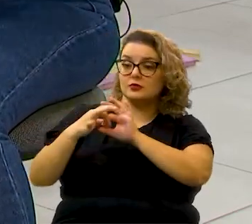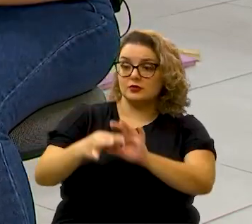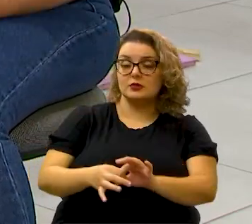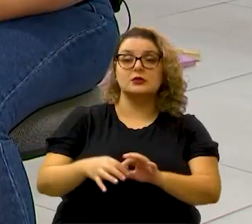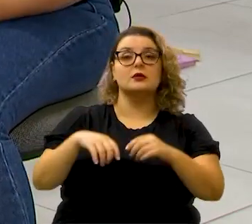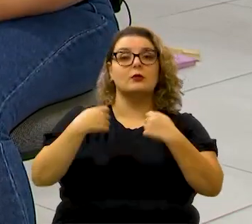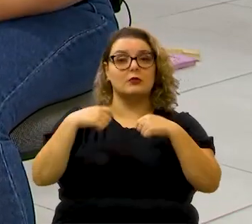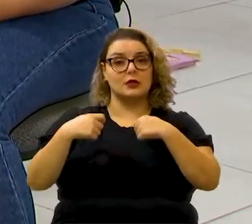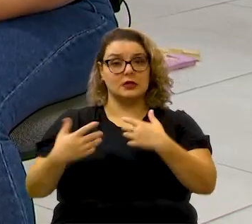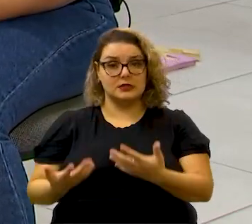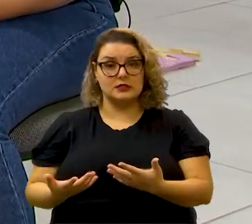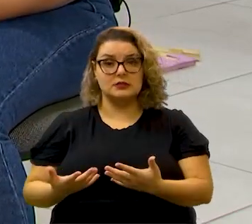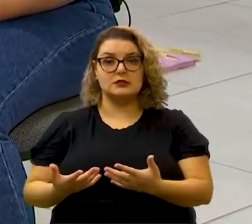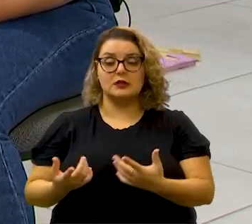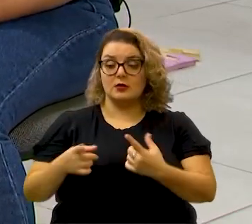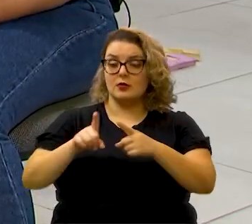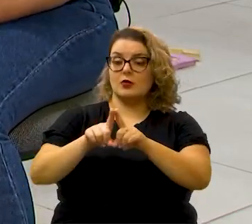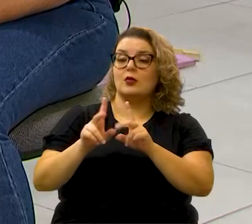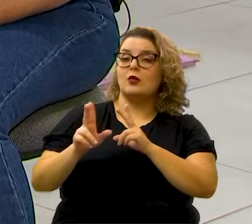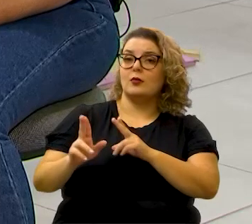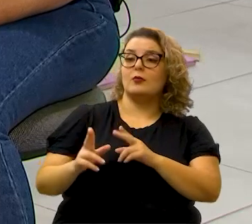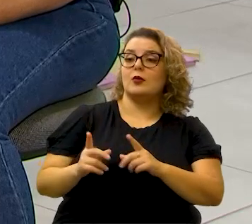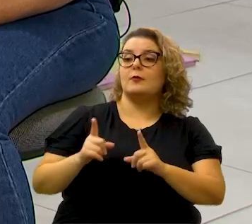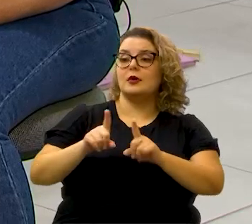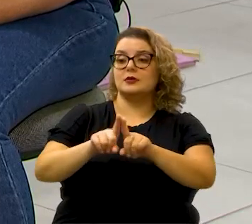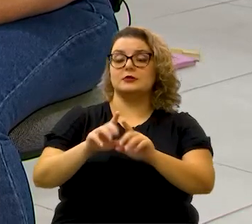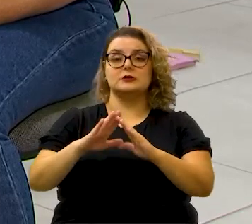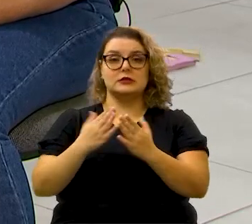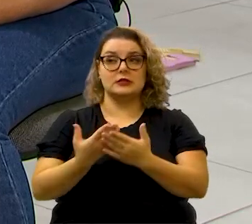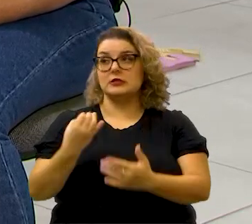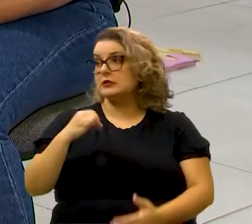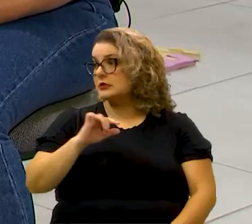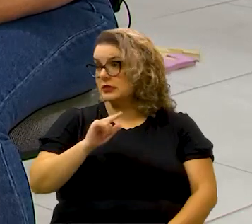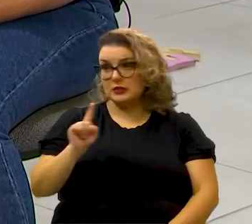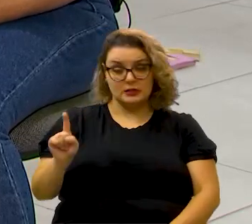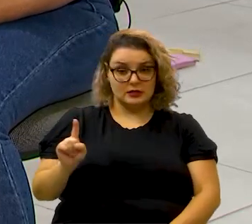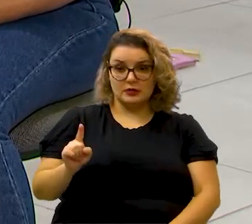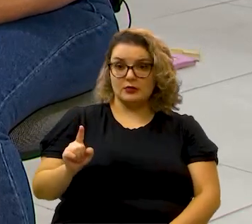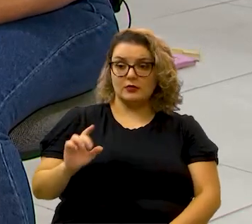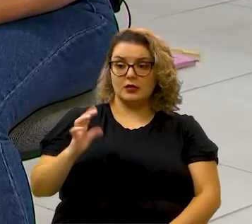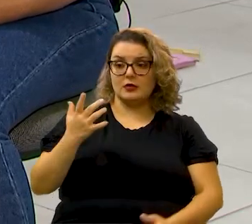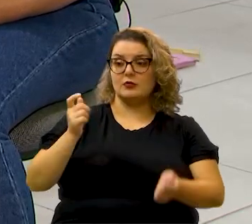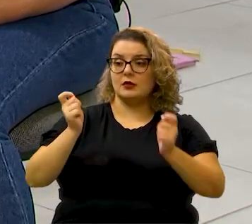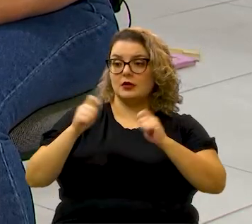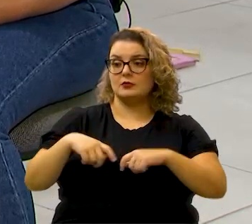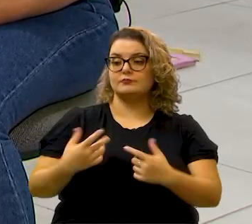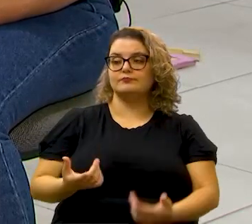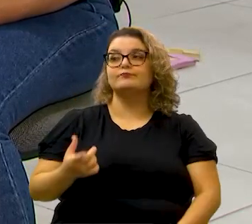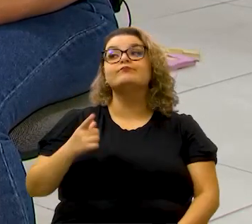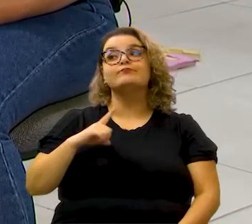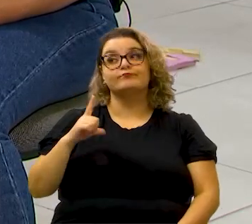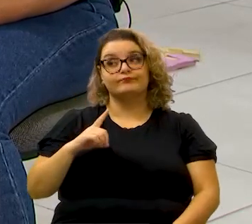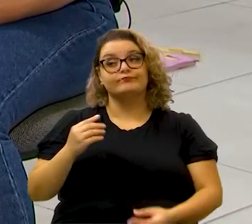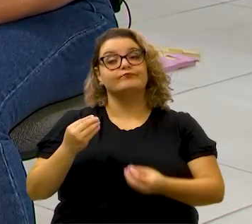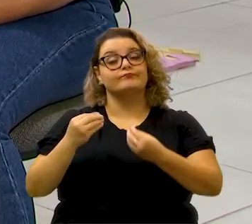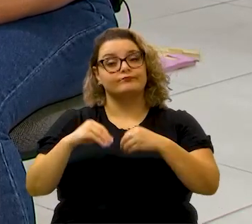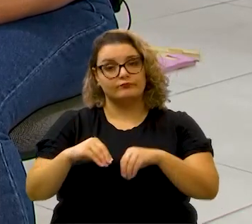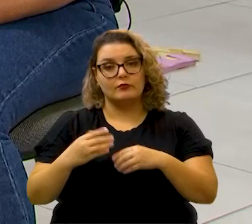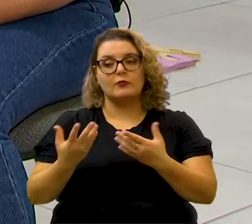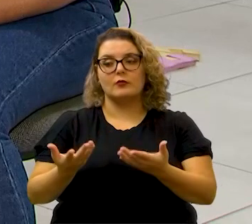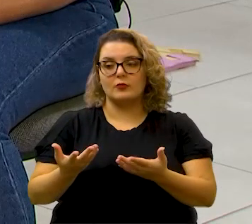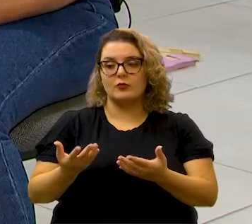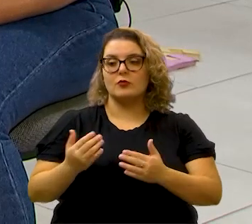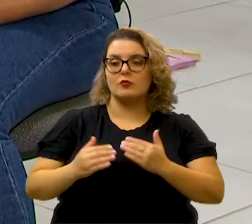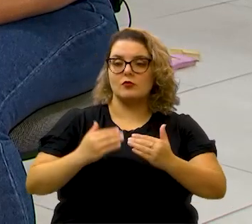criança em outros contextos. Então, a gente precisa dela enquanto parceira da escola. Caso isso não aconteça de maneira tão efetiva,